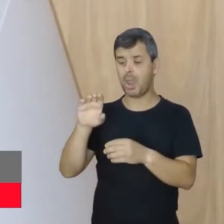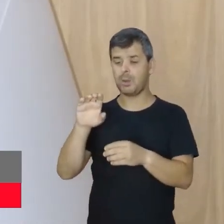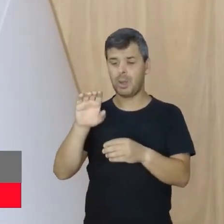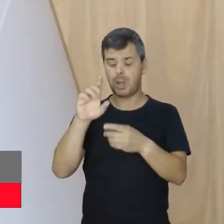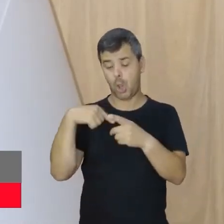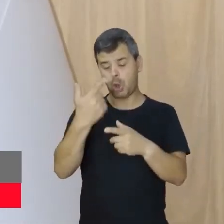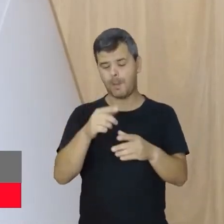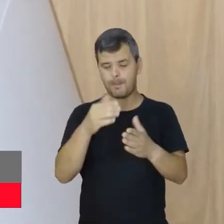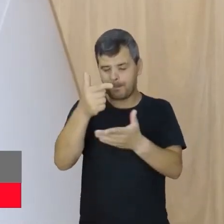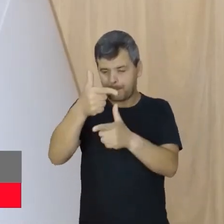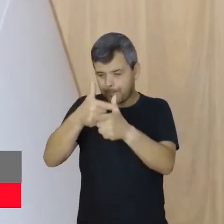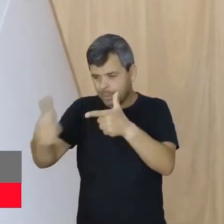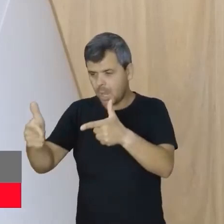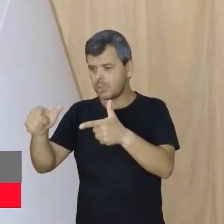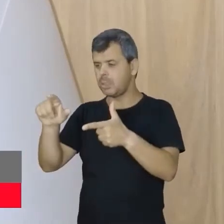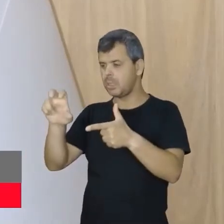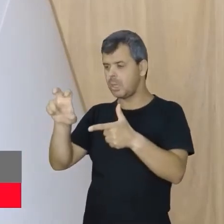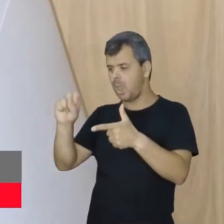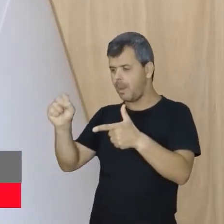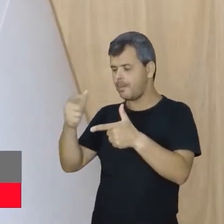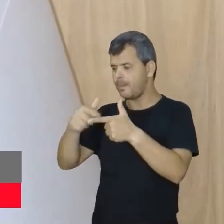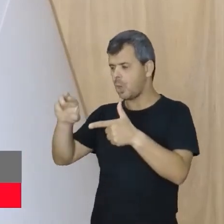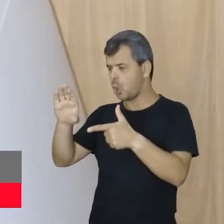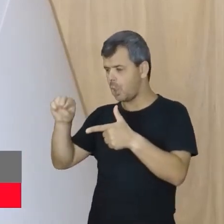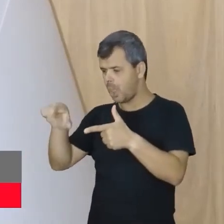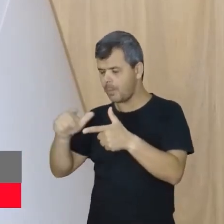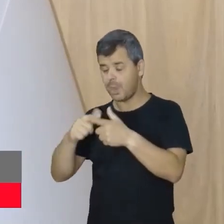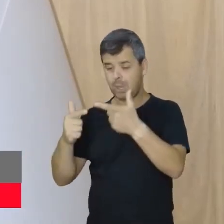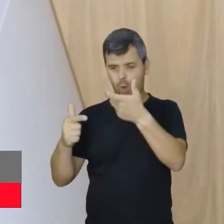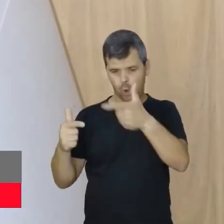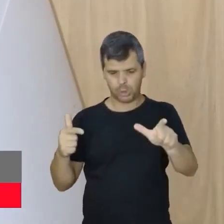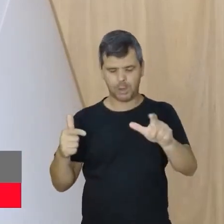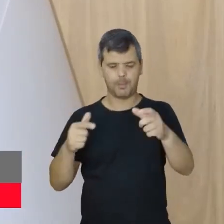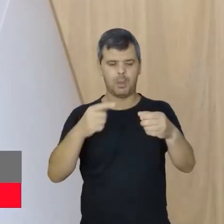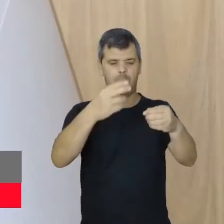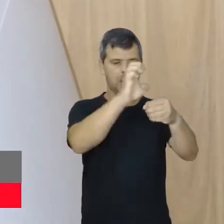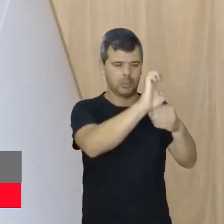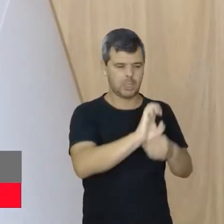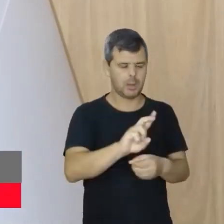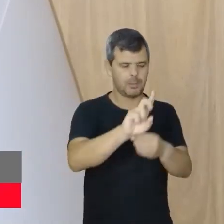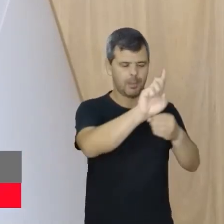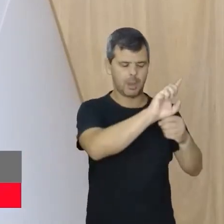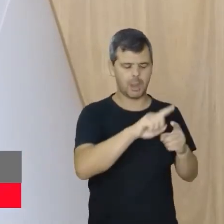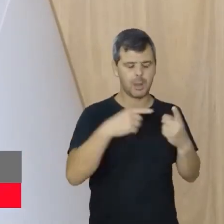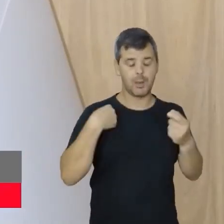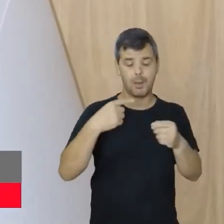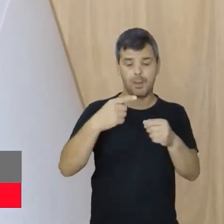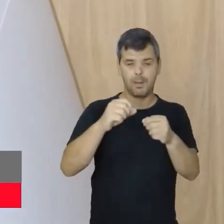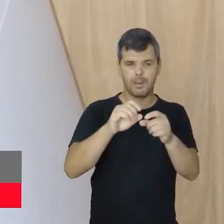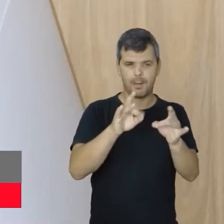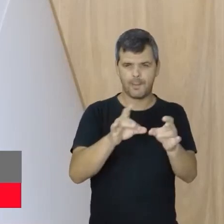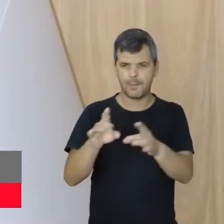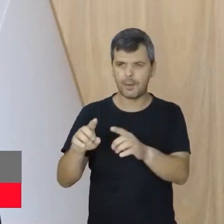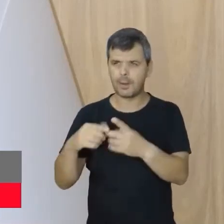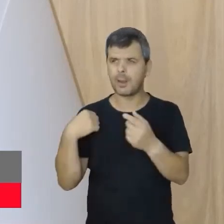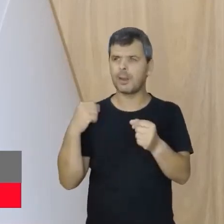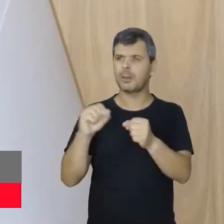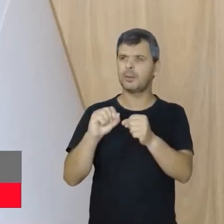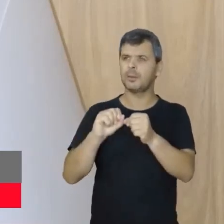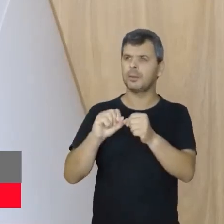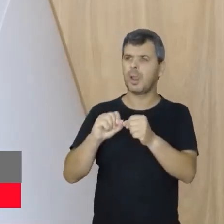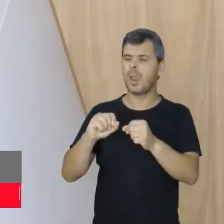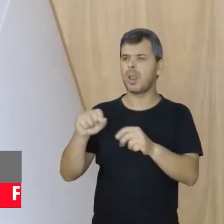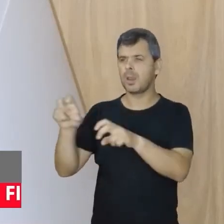municípios. E nós tratamos de correr, porque tem pressa, os agricultores querem vender a sua produção, querem